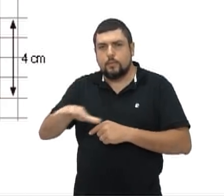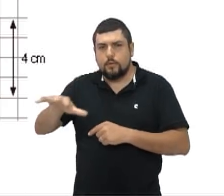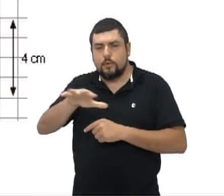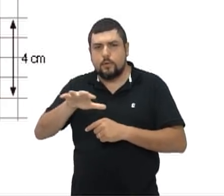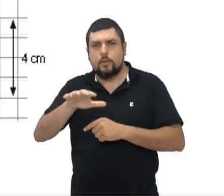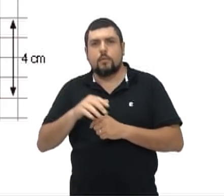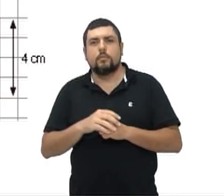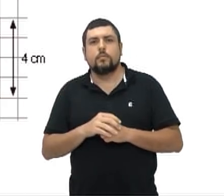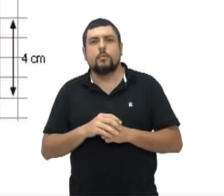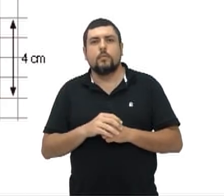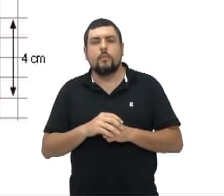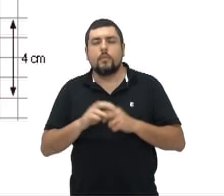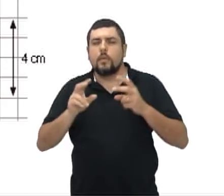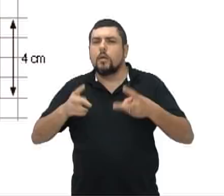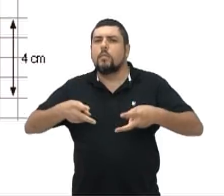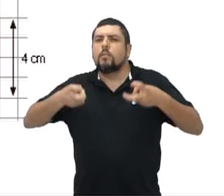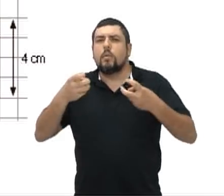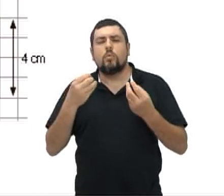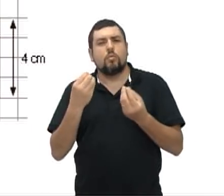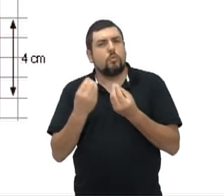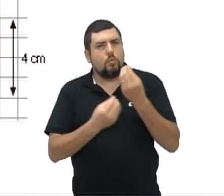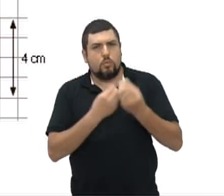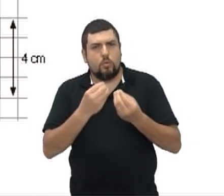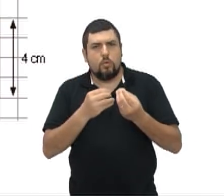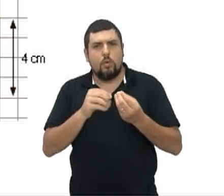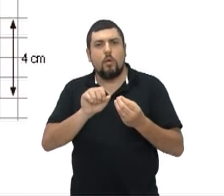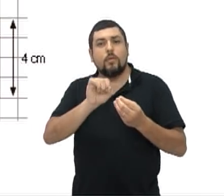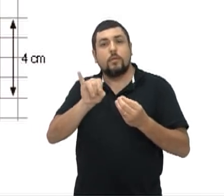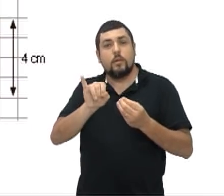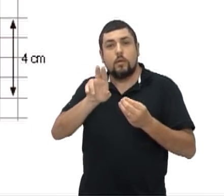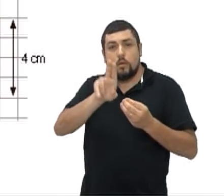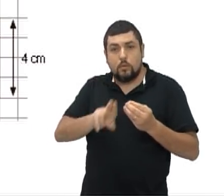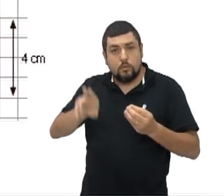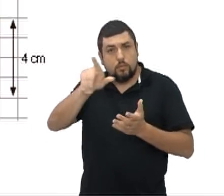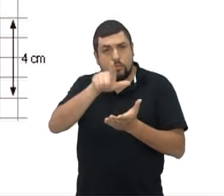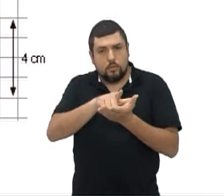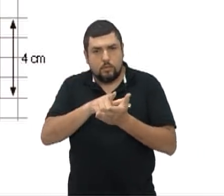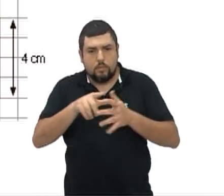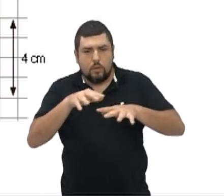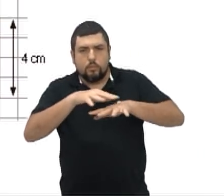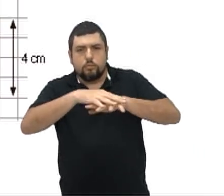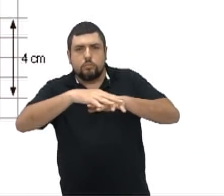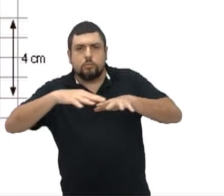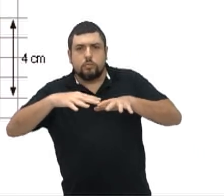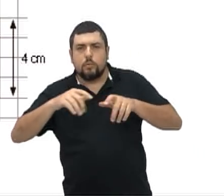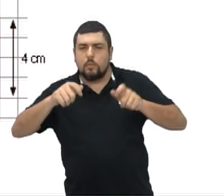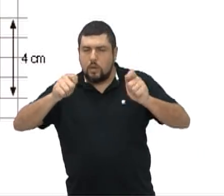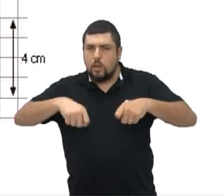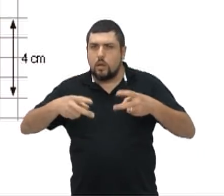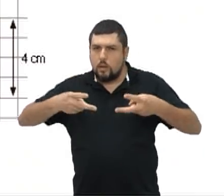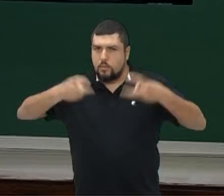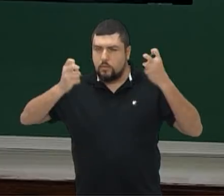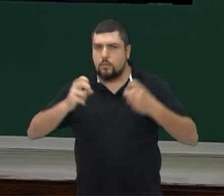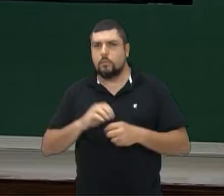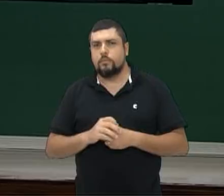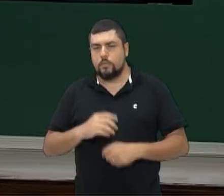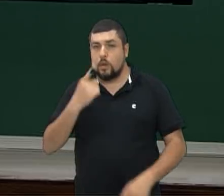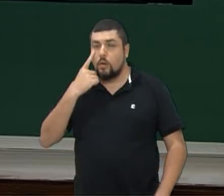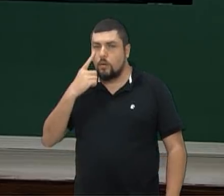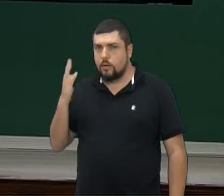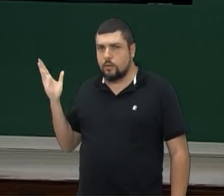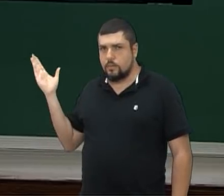apoio de malhas quadriculadas. Neste exemplo aqui, veja que você tem a figura A com a